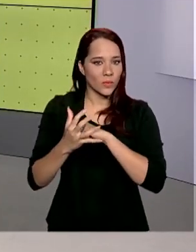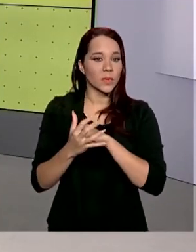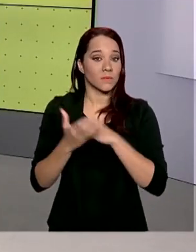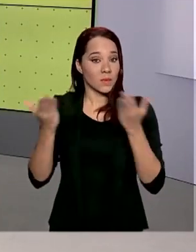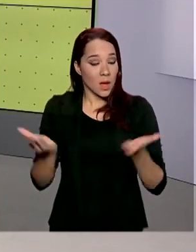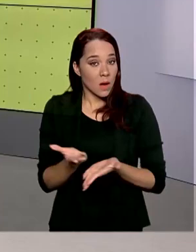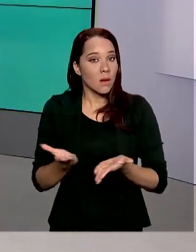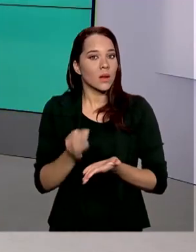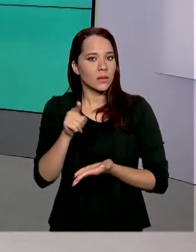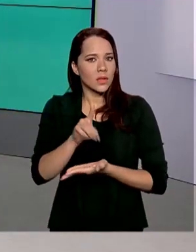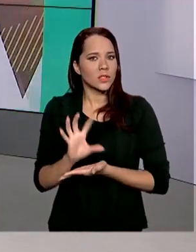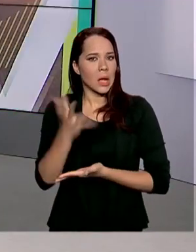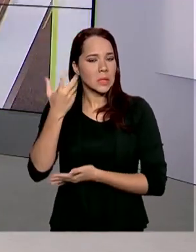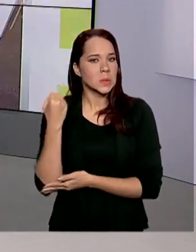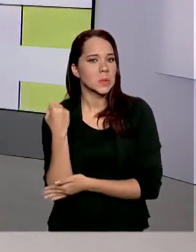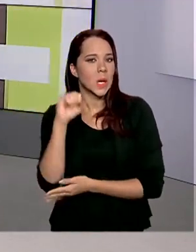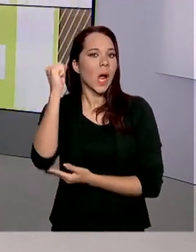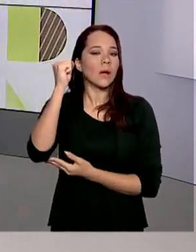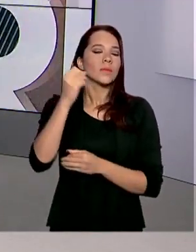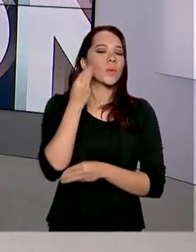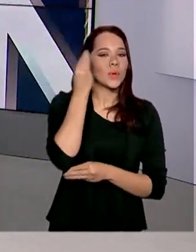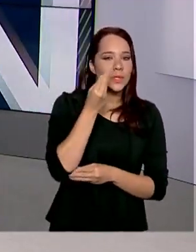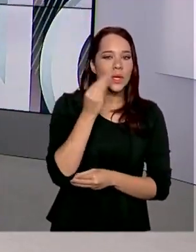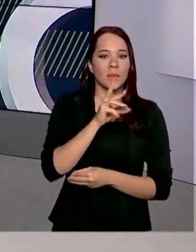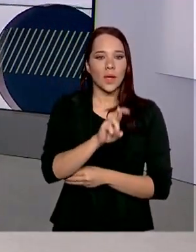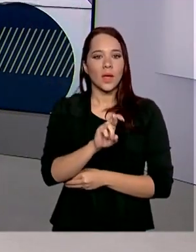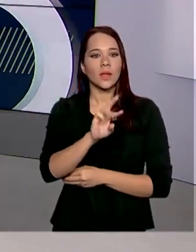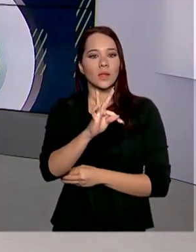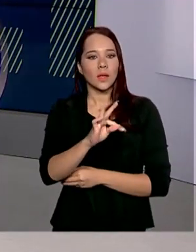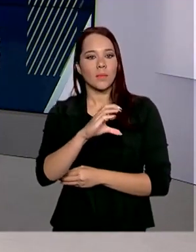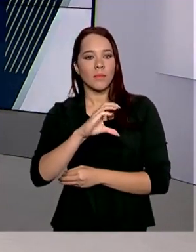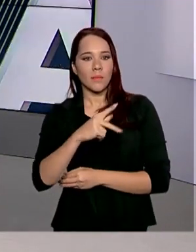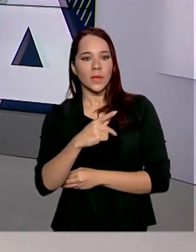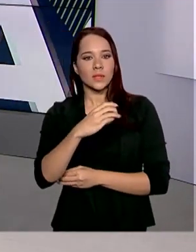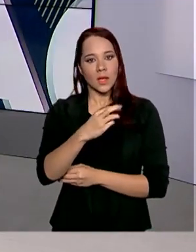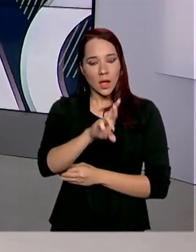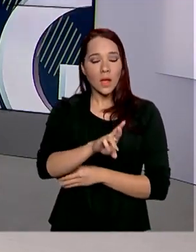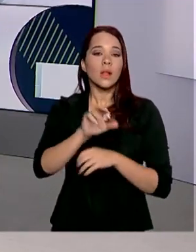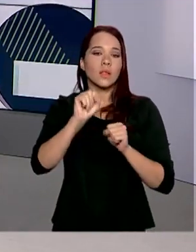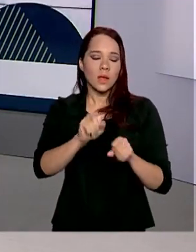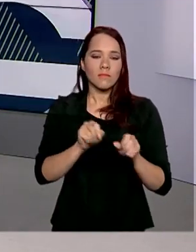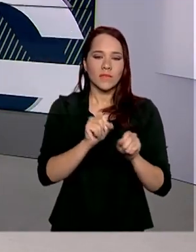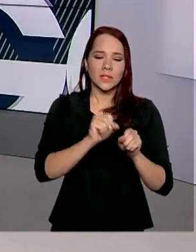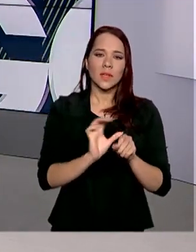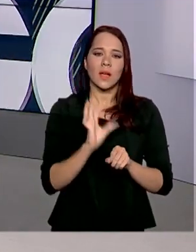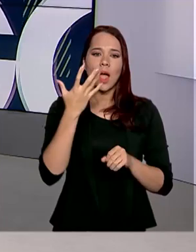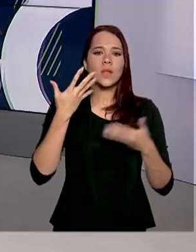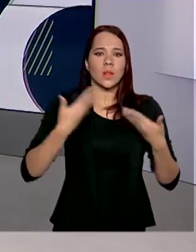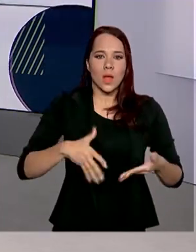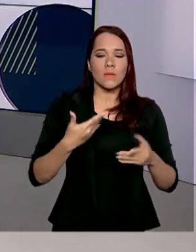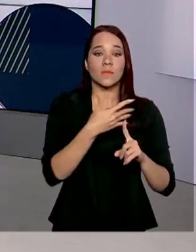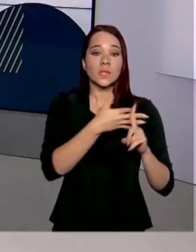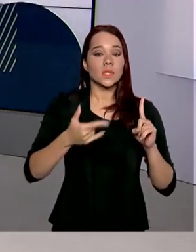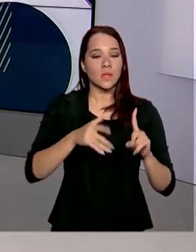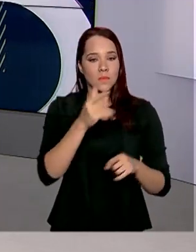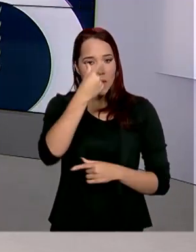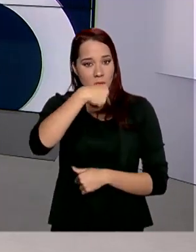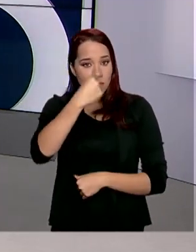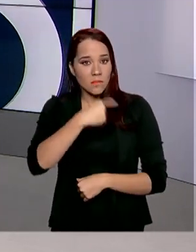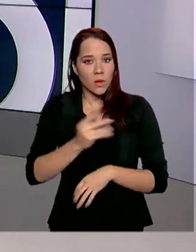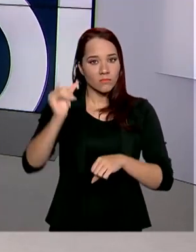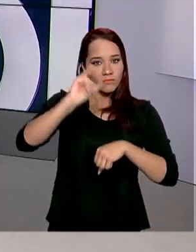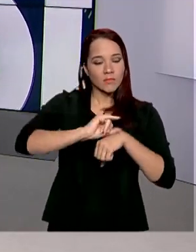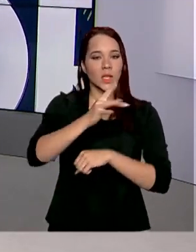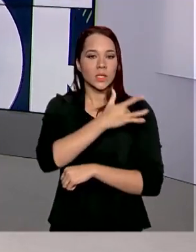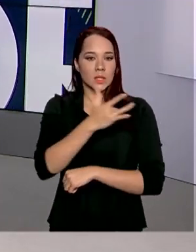Agora, além de casos graves, o exame RT-PCR vai poder ser feito em casos leves de síndrome gripal nas unidades de